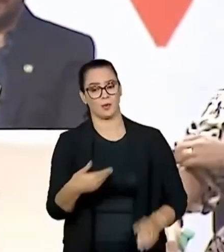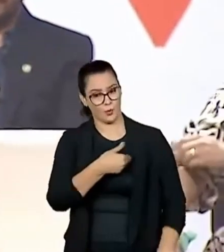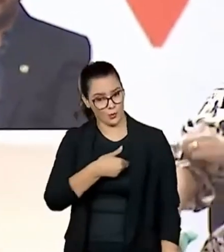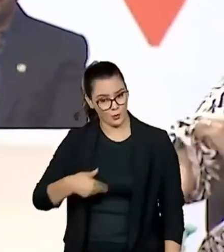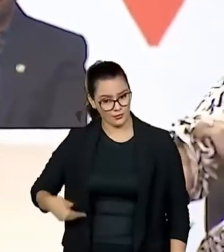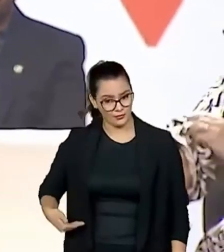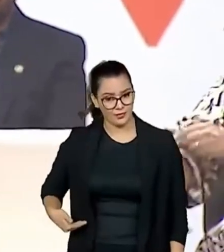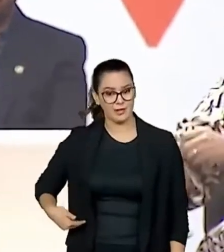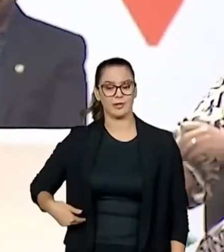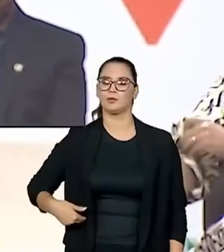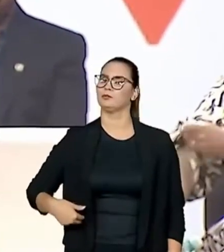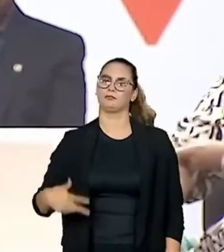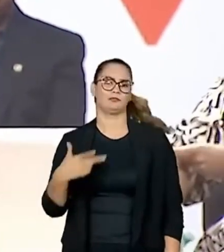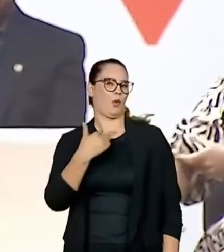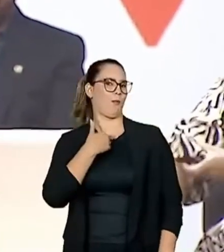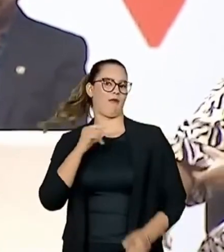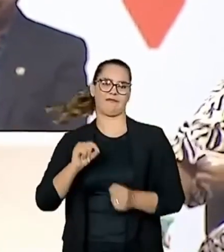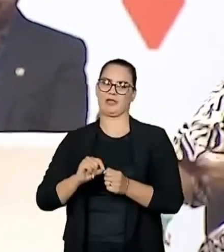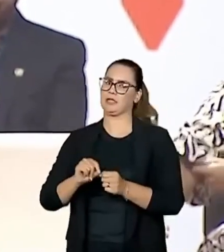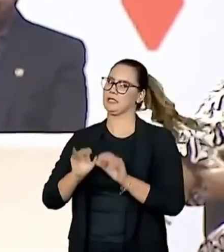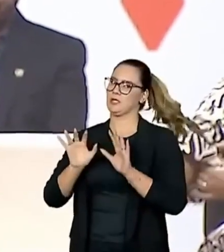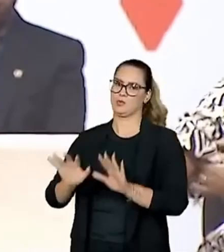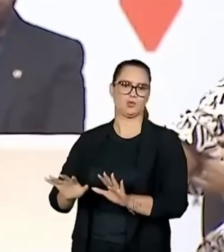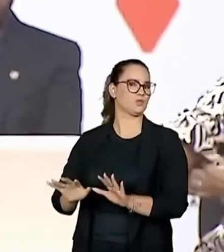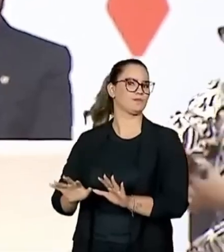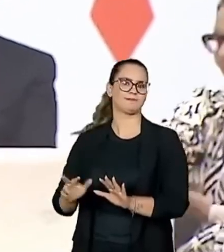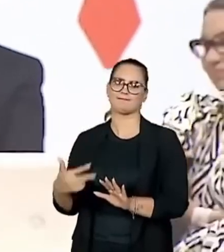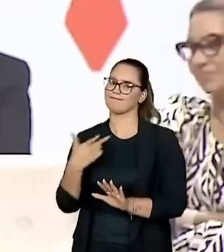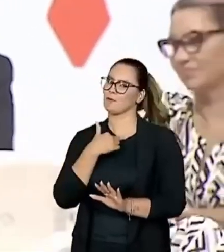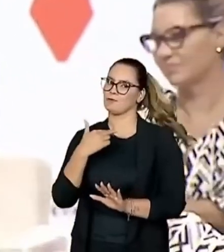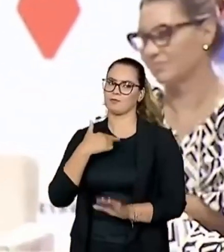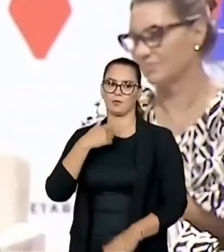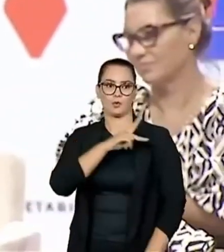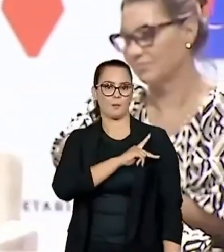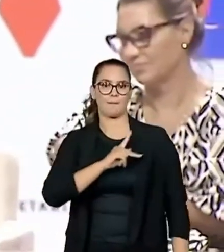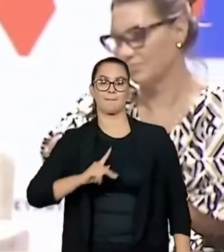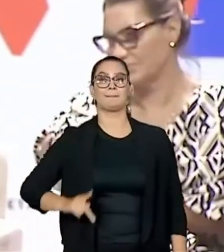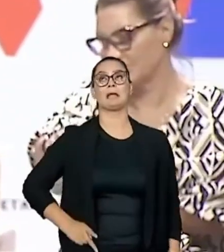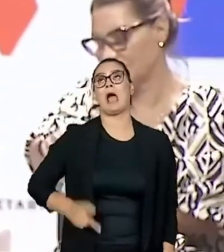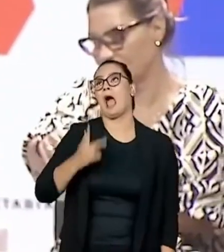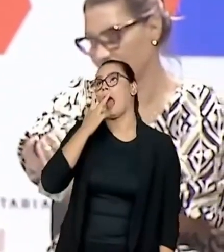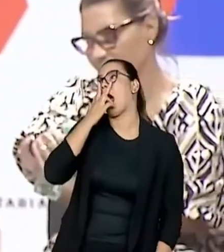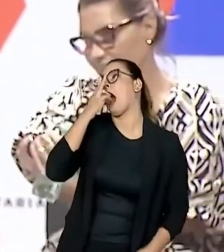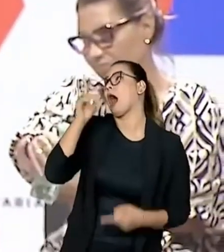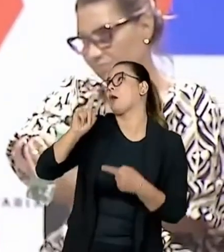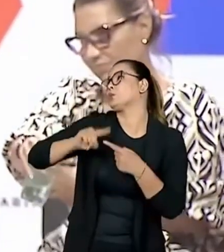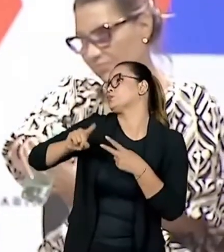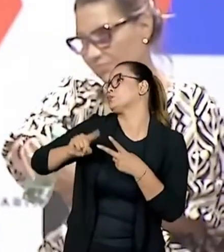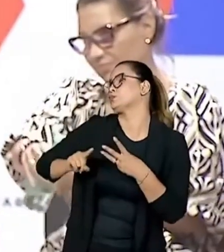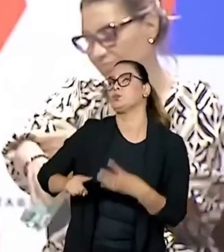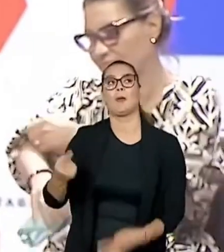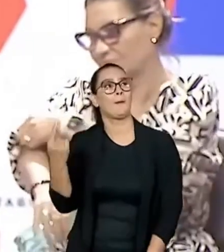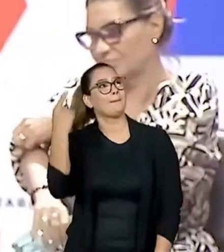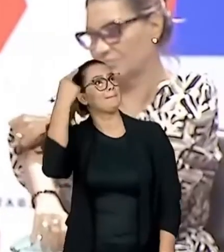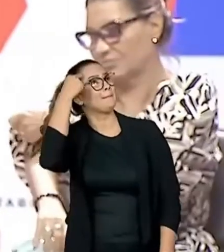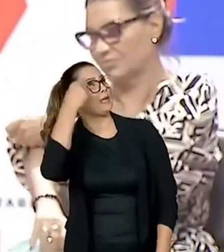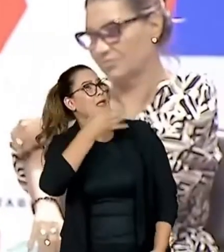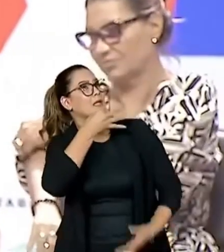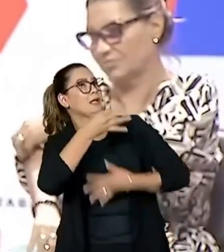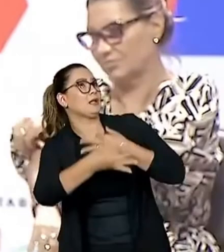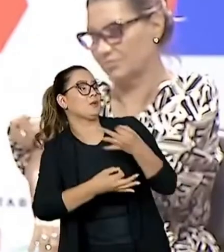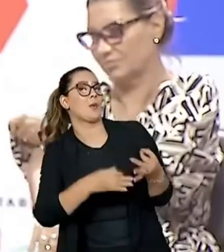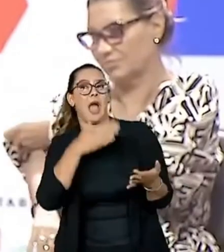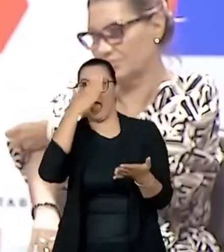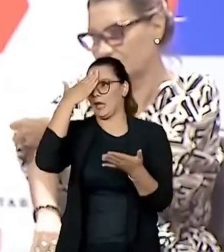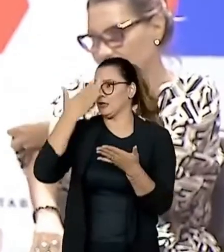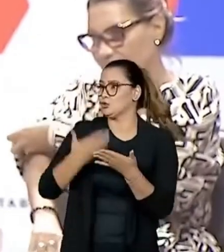governo, a gente não pode fazer isso. No governo, o presidente não acha, ele não pensa, ele não